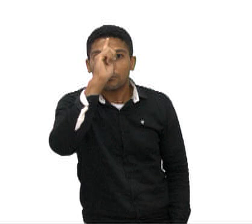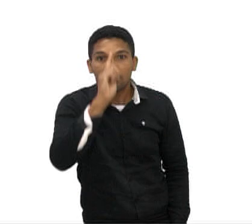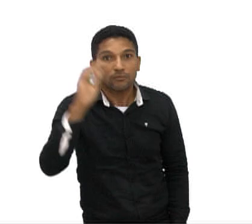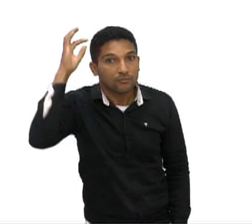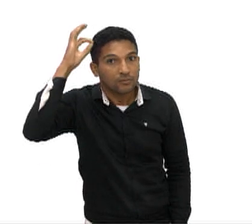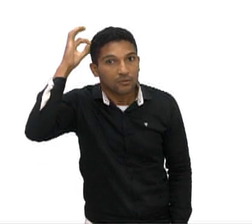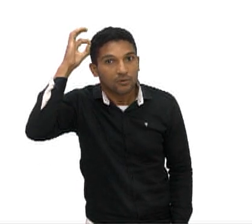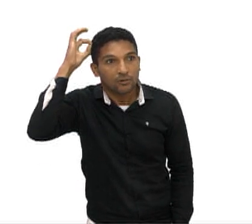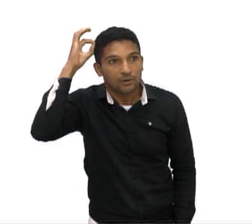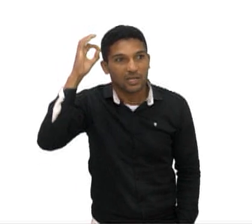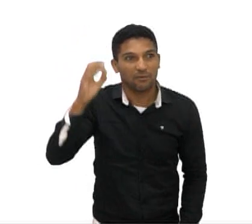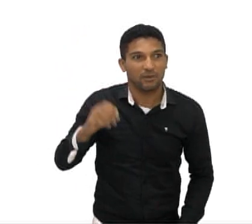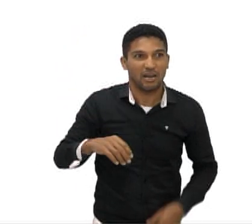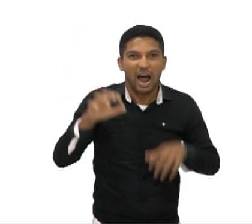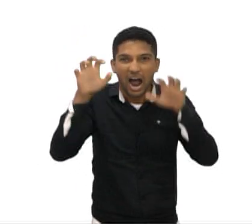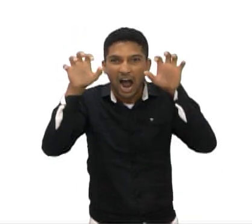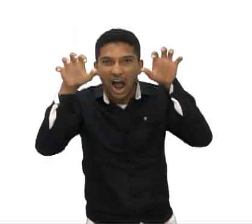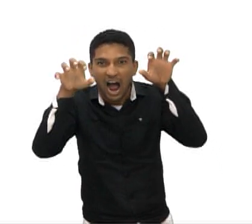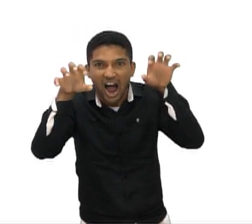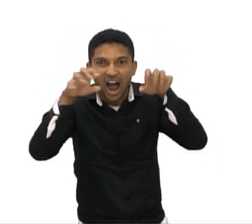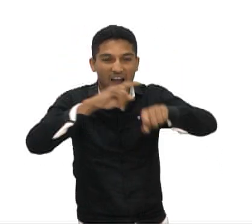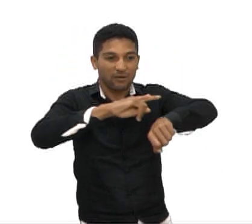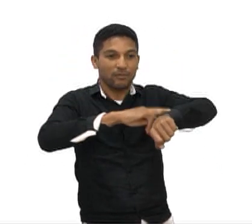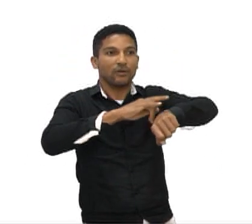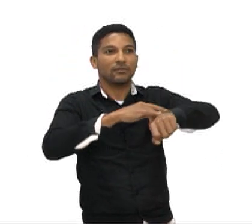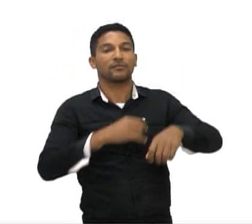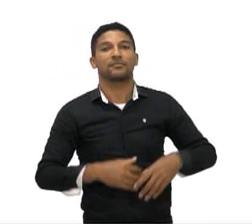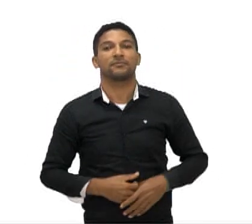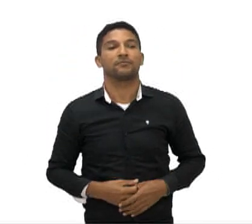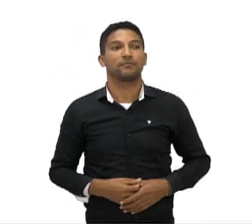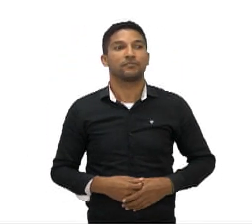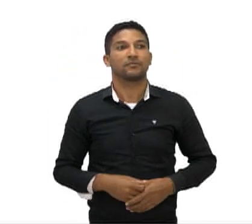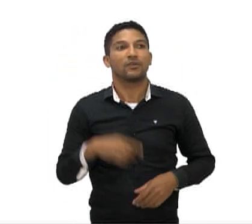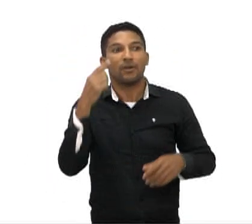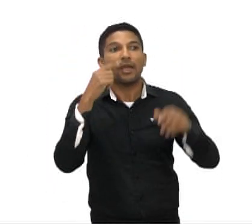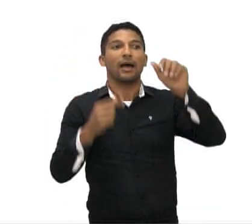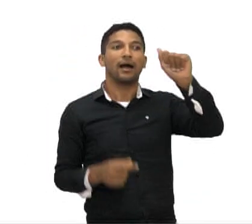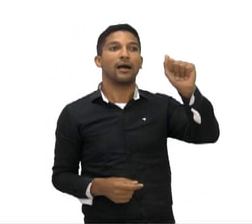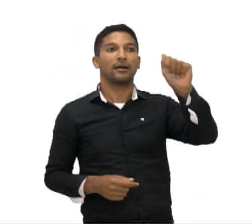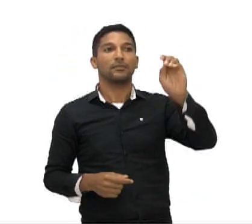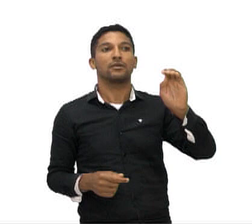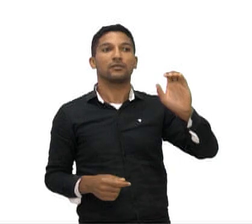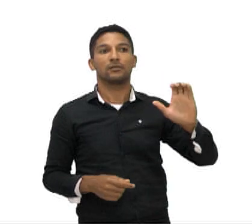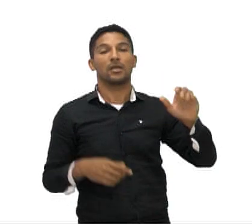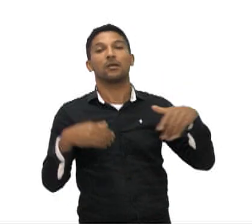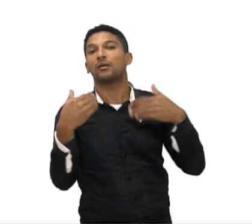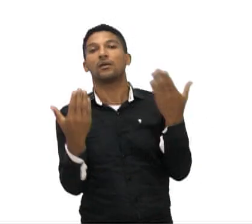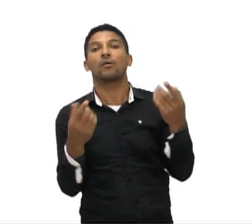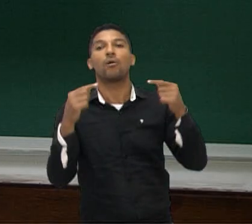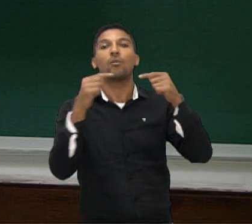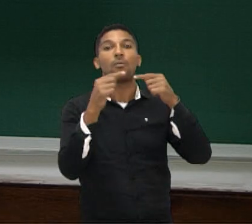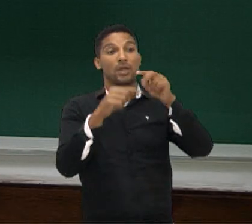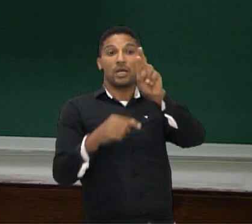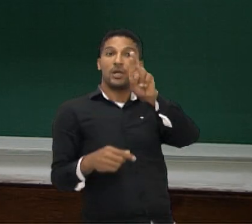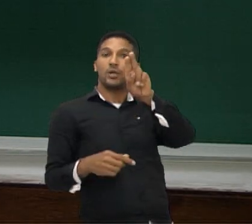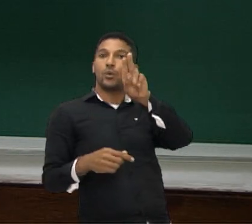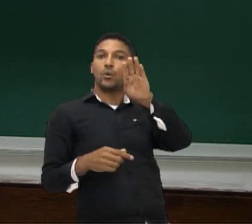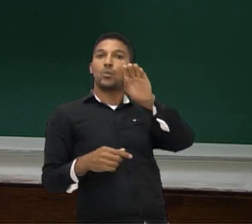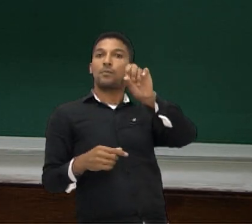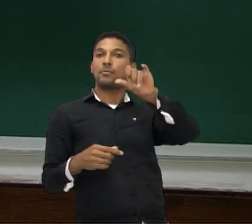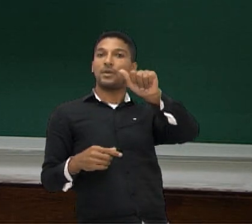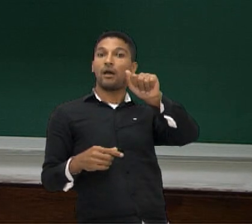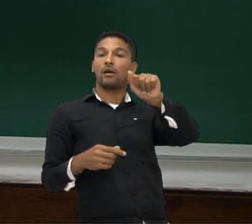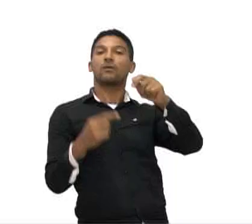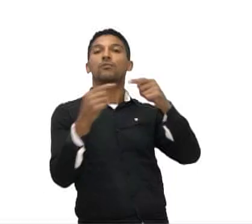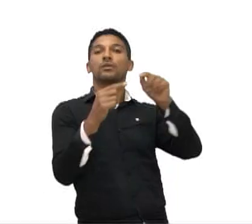Marca alternativa correta. Rúbia é a ruiva, a loira ou a morena. Espero a resposta. Até